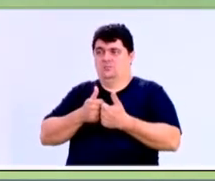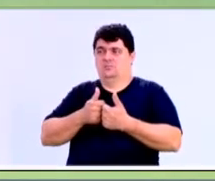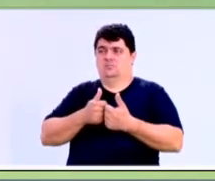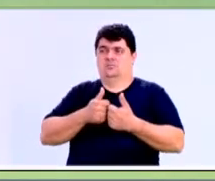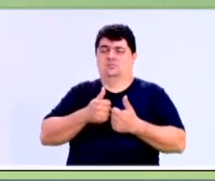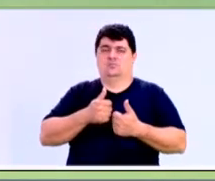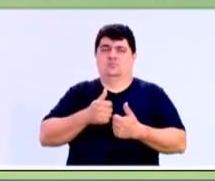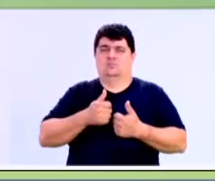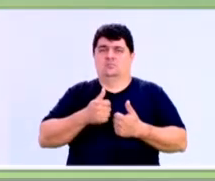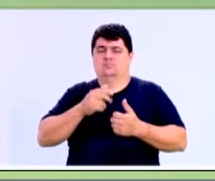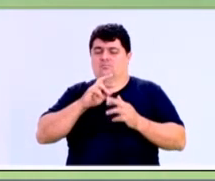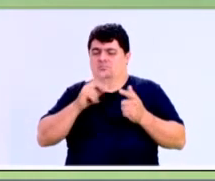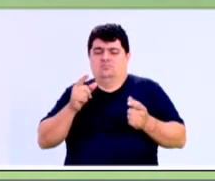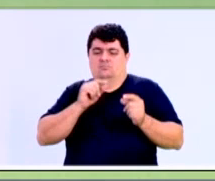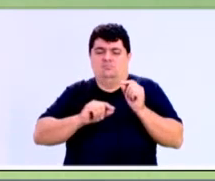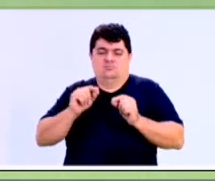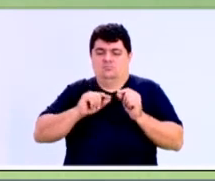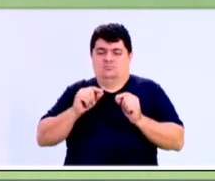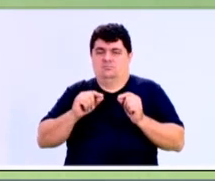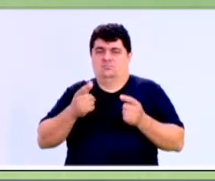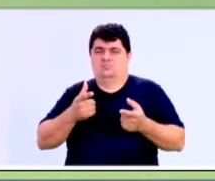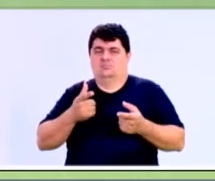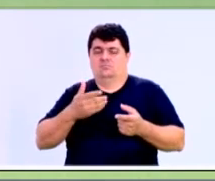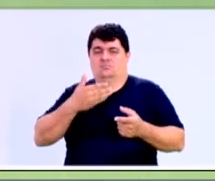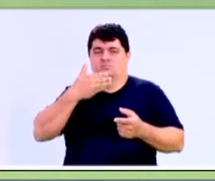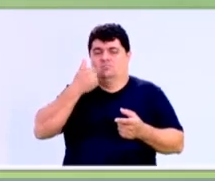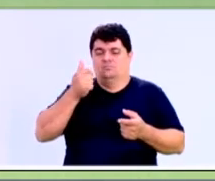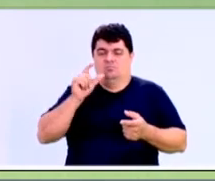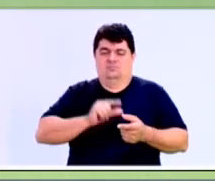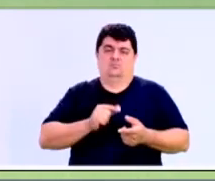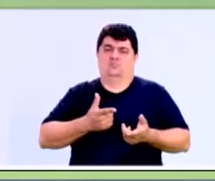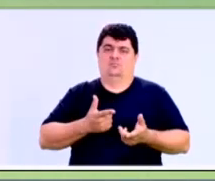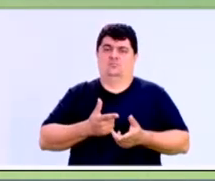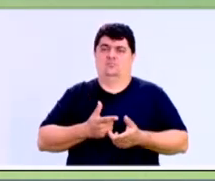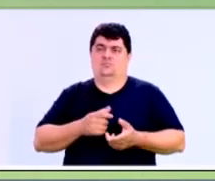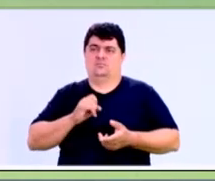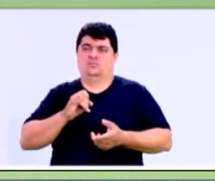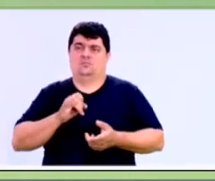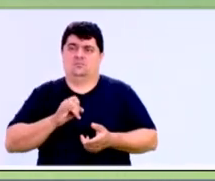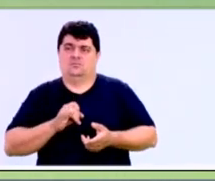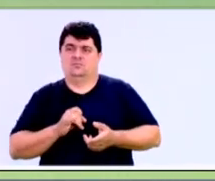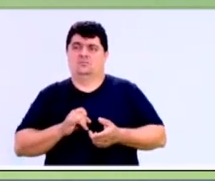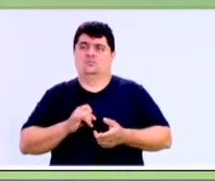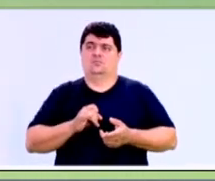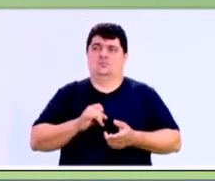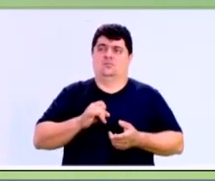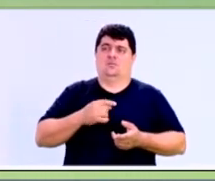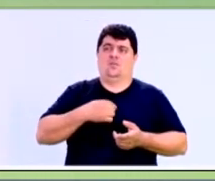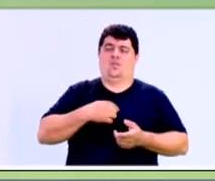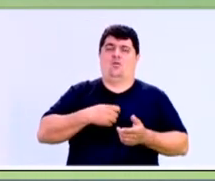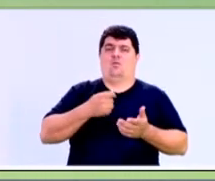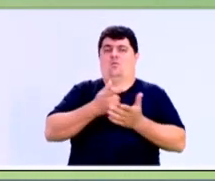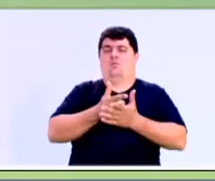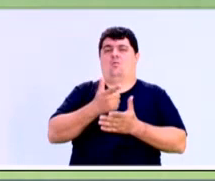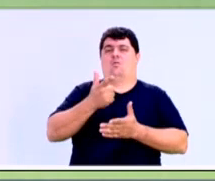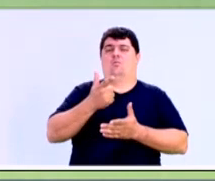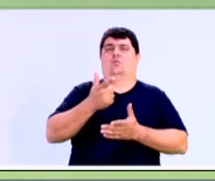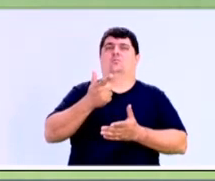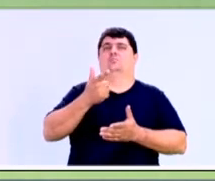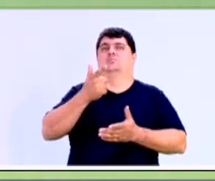diferença de prazo é quanto menor, melhor. Se for negativo, melhor ainda. Imagina, eu compro,